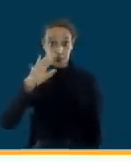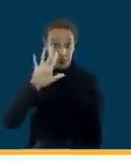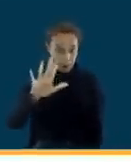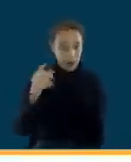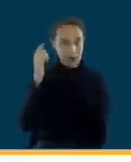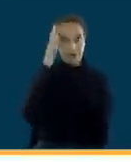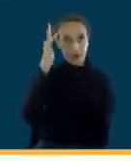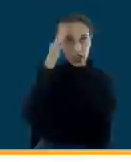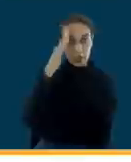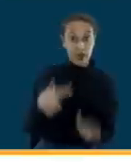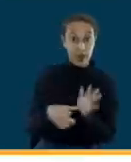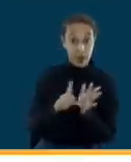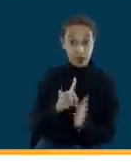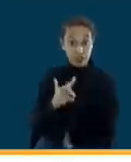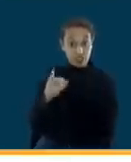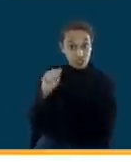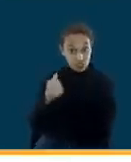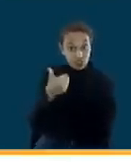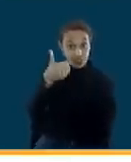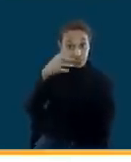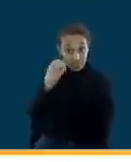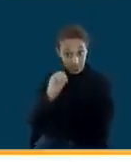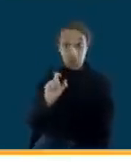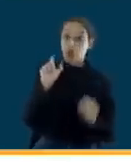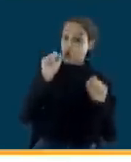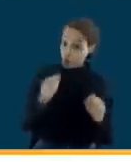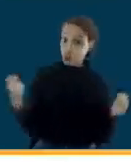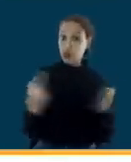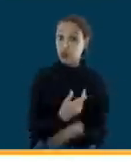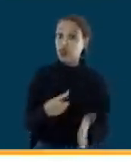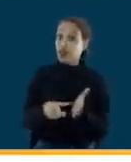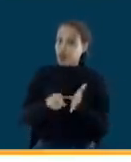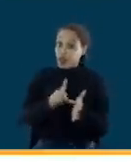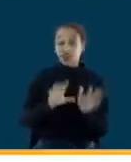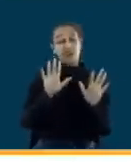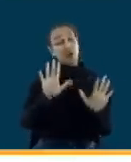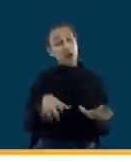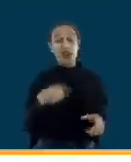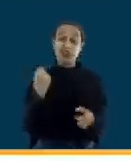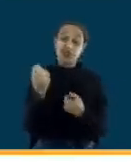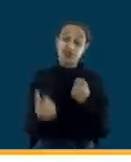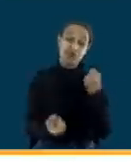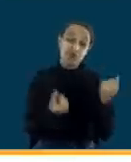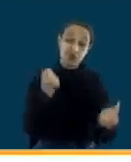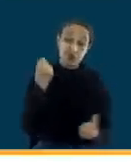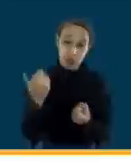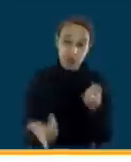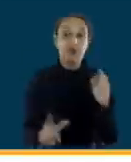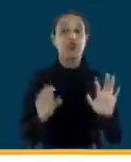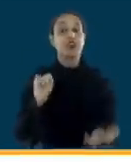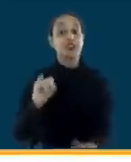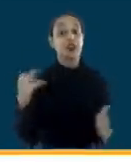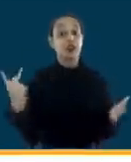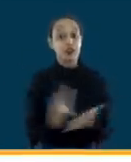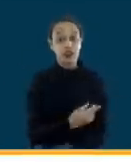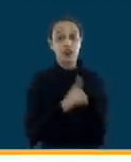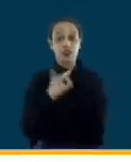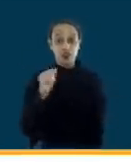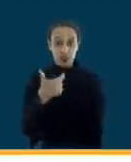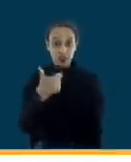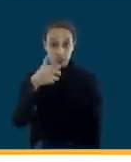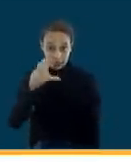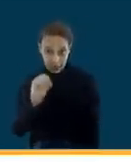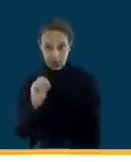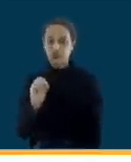Há chance de sair um pouco antes, mas é uma chance remota, tá? Ocorrendo no dia 10, coincidirá com a data que já tínhamos previsto para o início